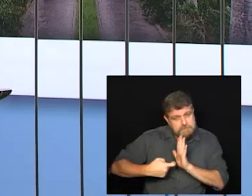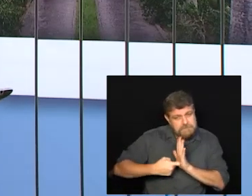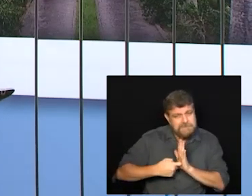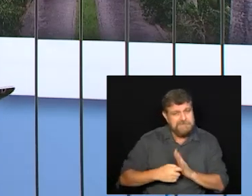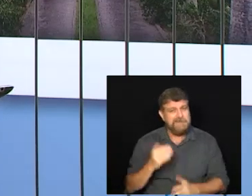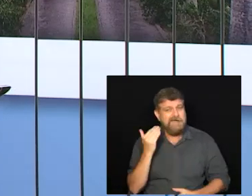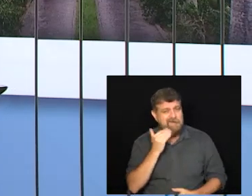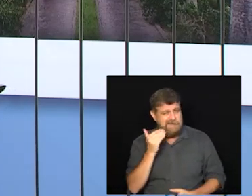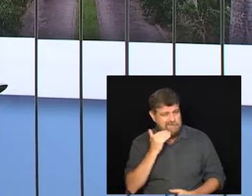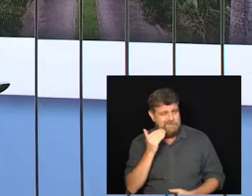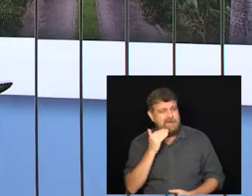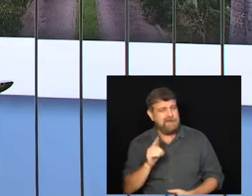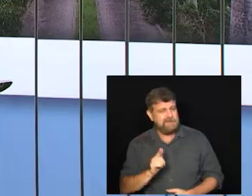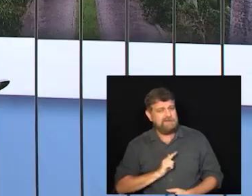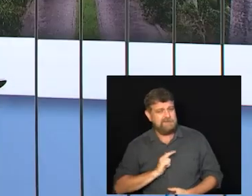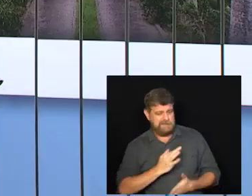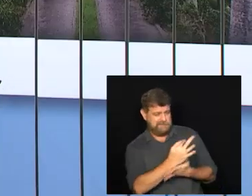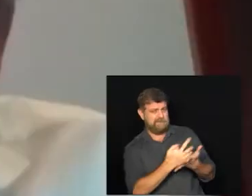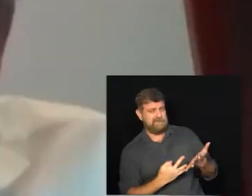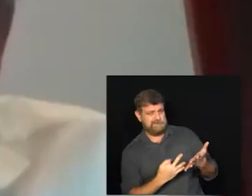falhas na proposta.